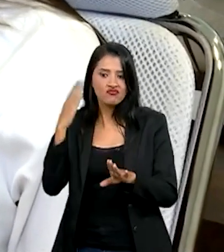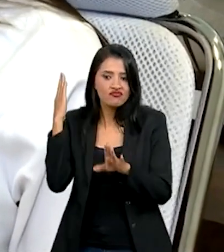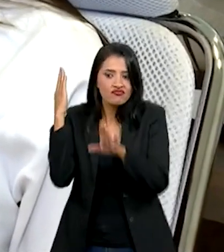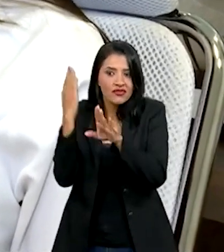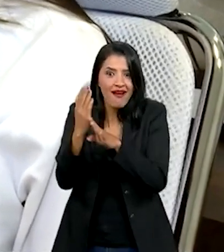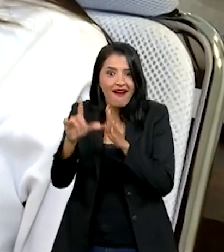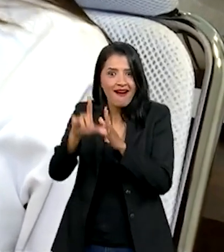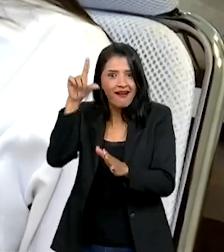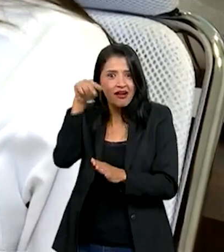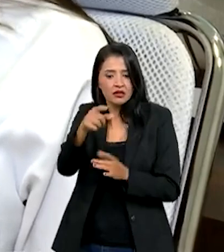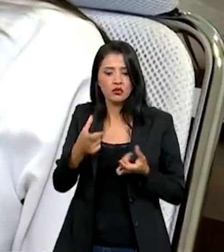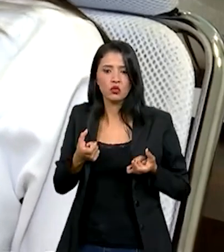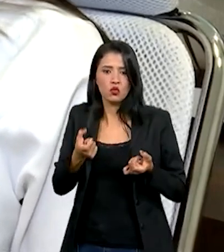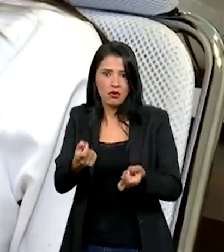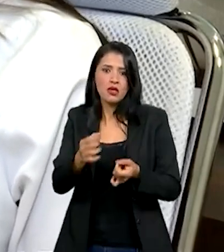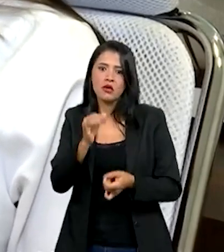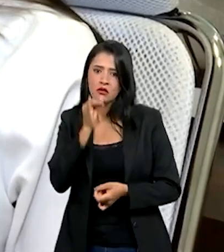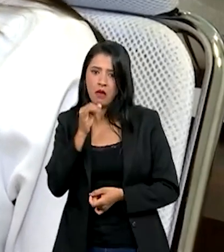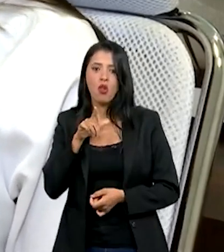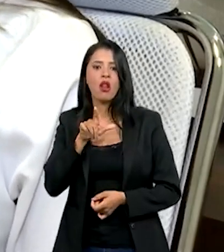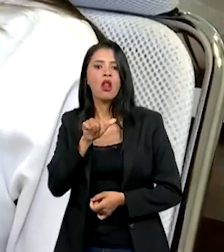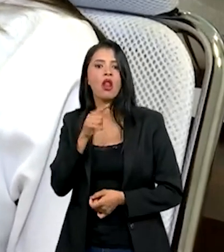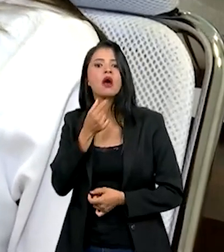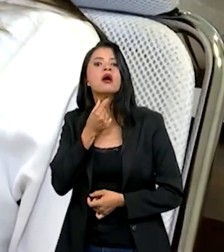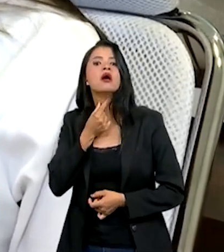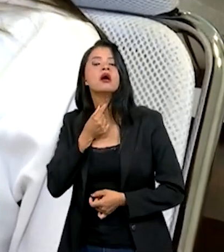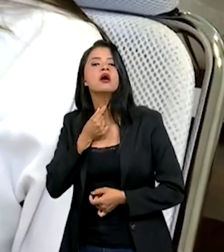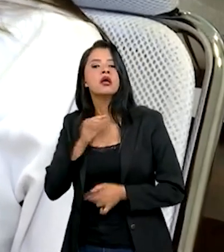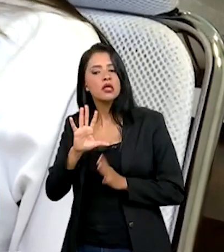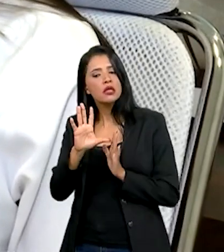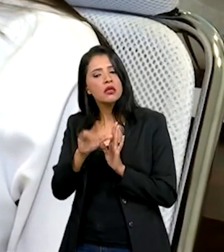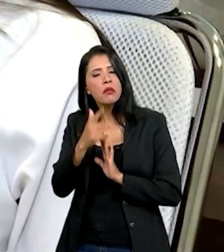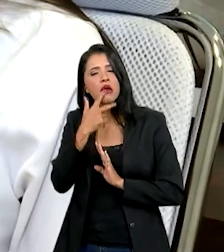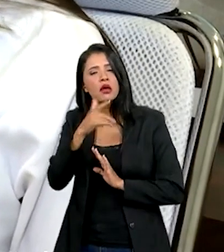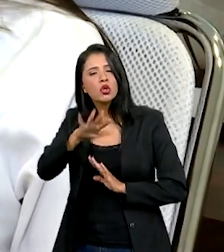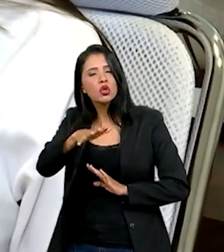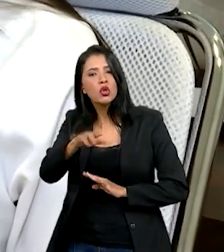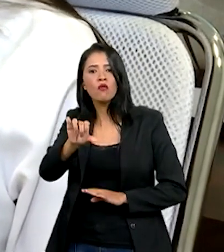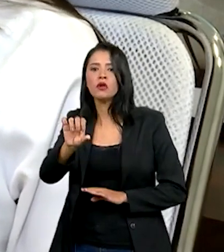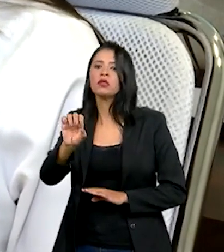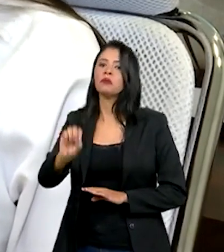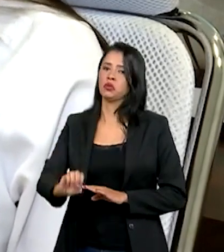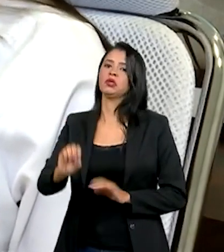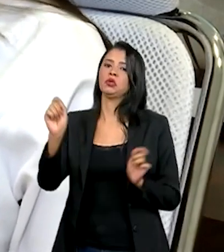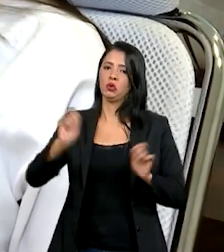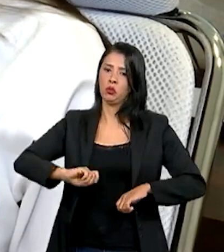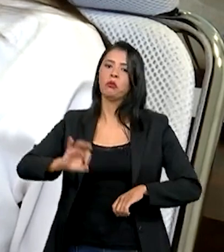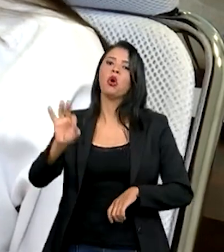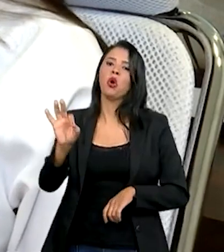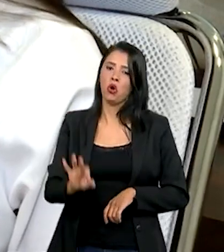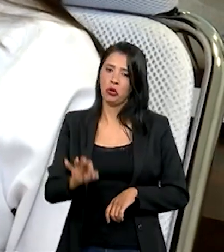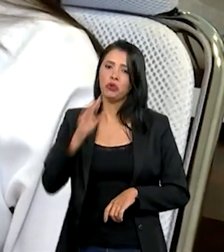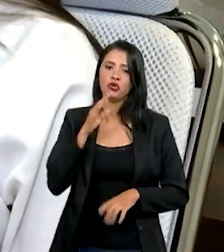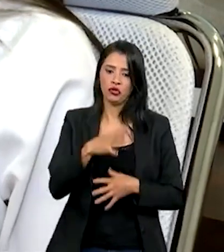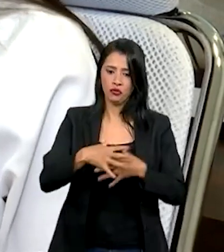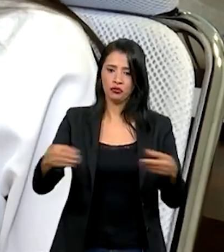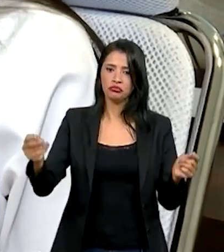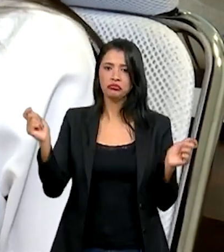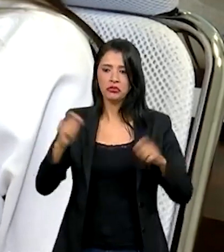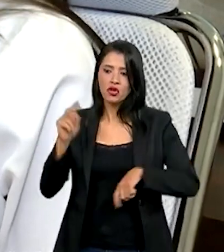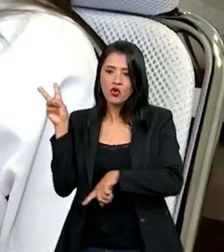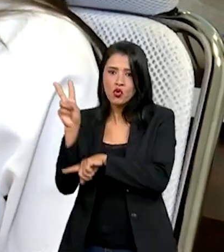precoce do câncer, por exemplo, de laringe, ele leva a mais de 90% de cura. Inclusive, a gente consegue